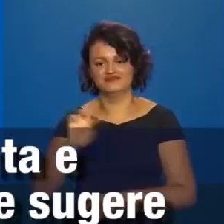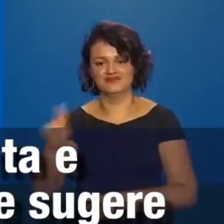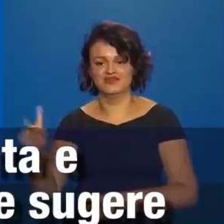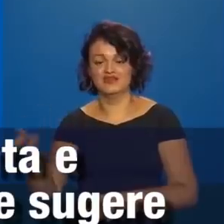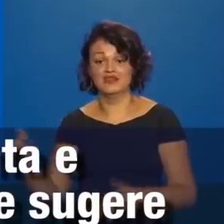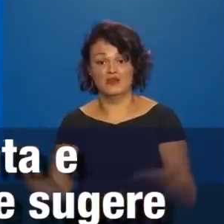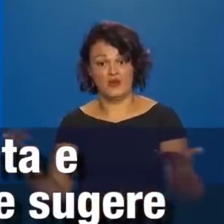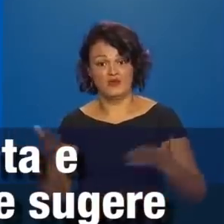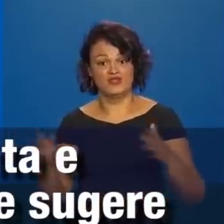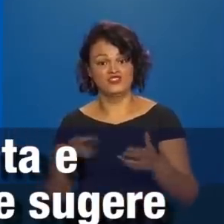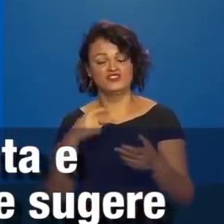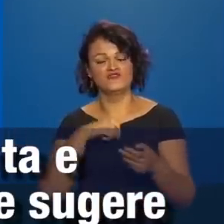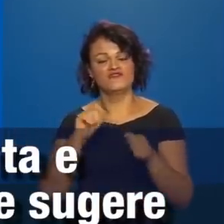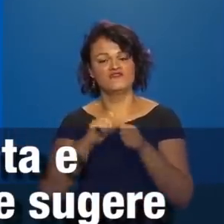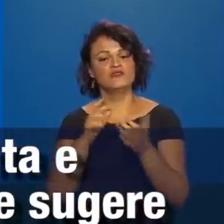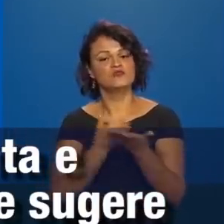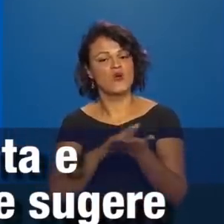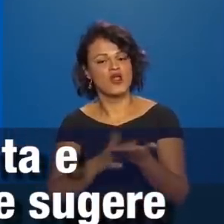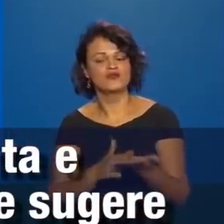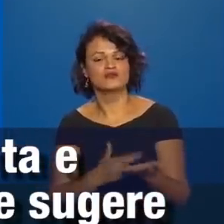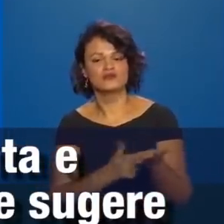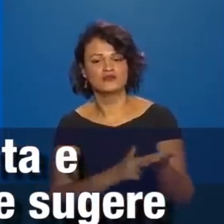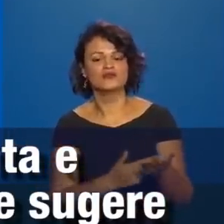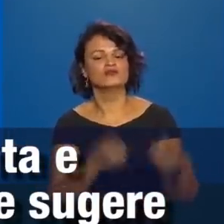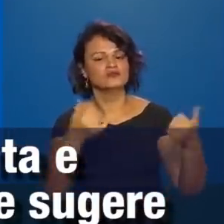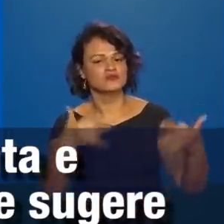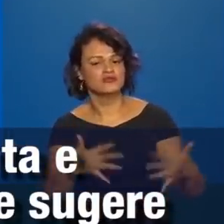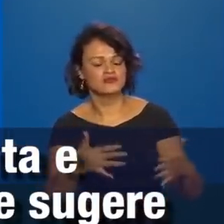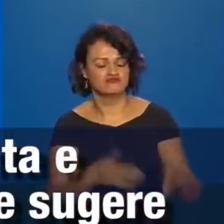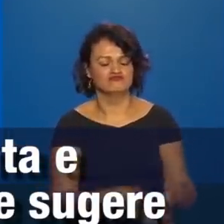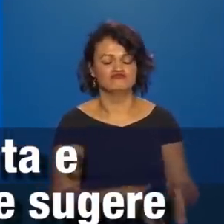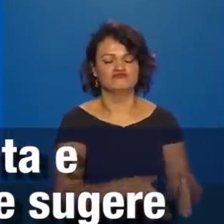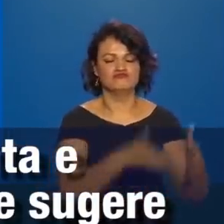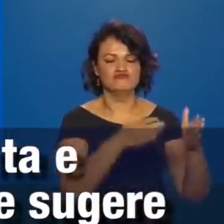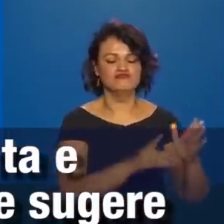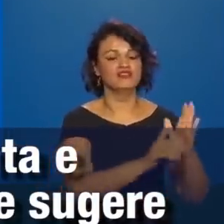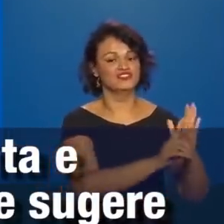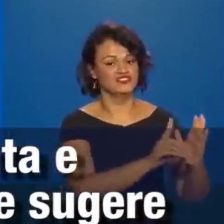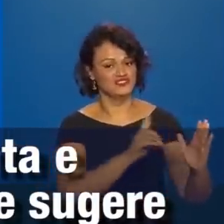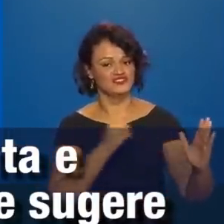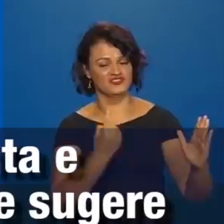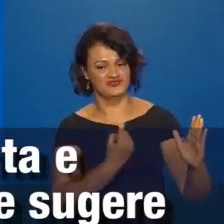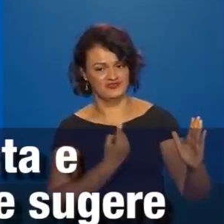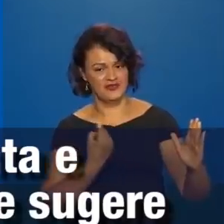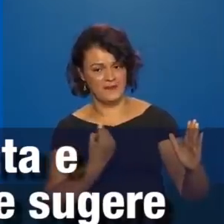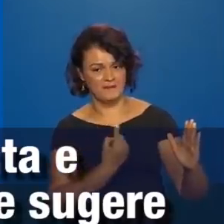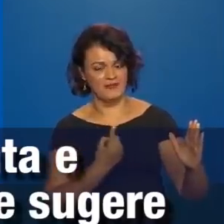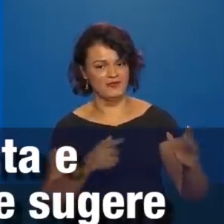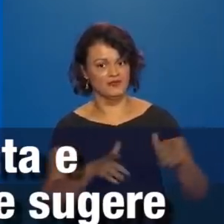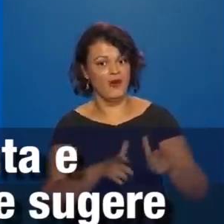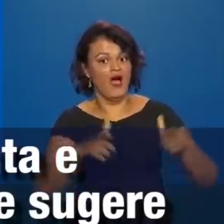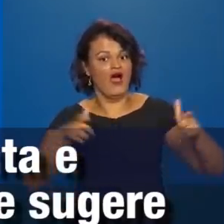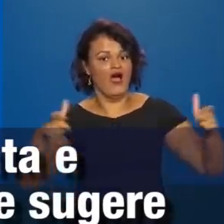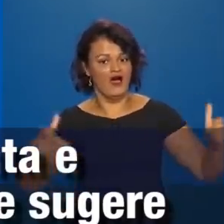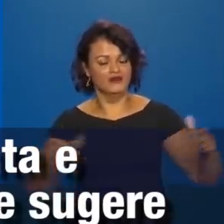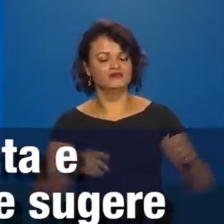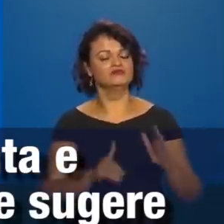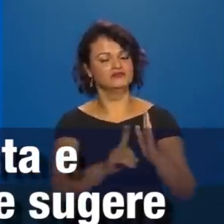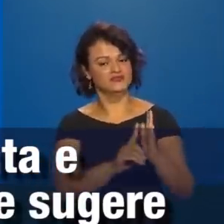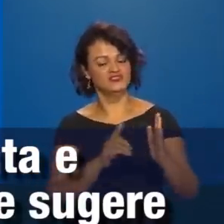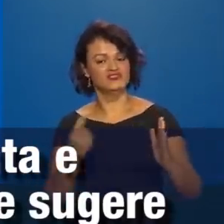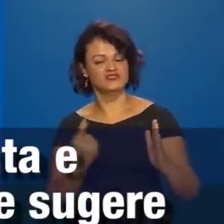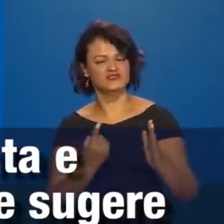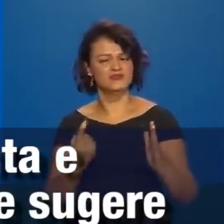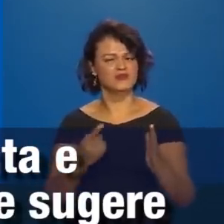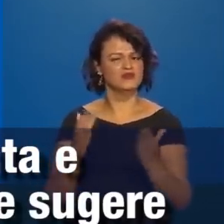boletim epidemiológico explicando a diferença entre distanciamento social ampliado,